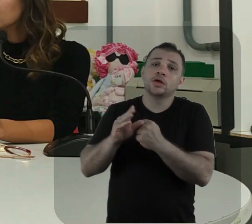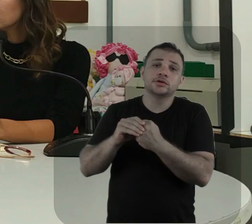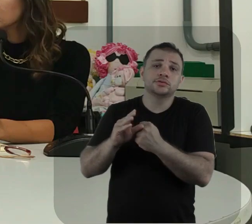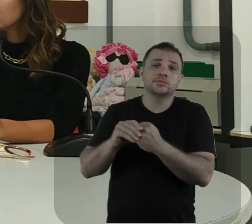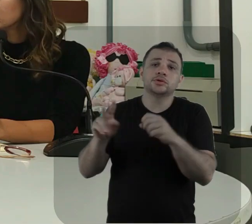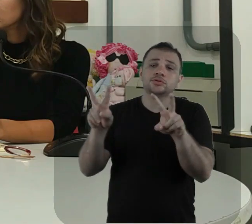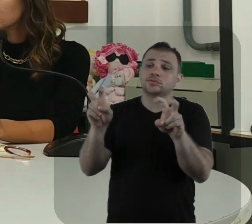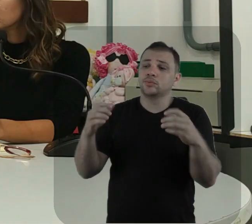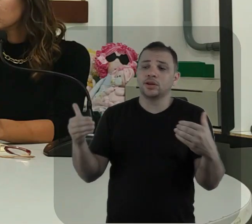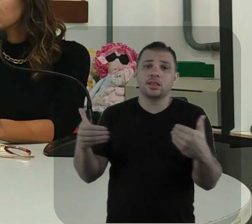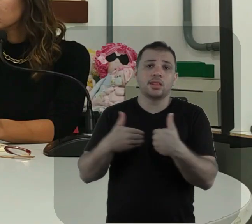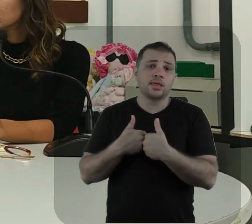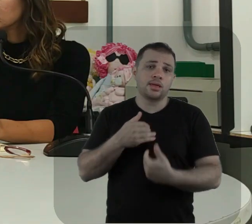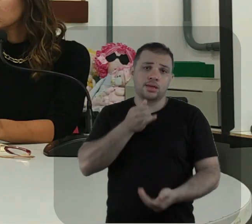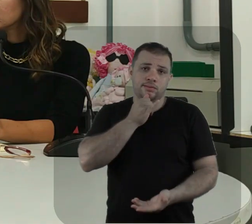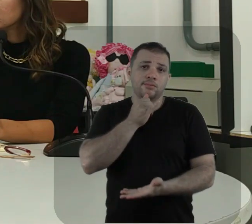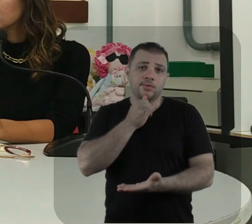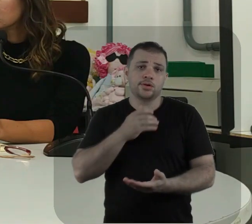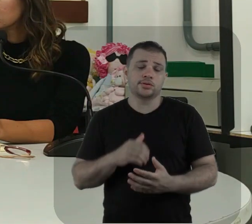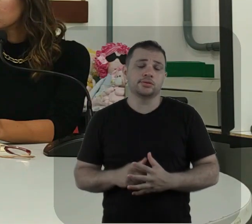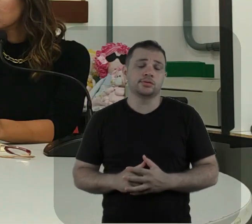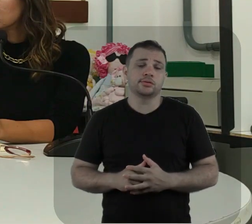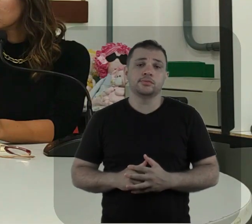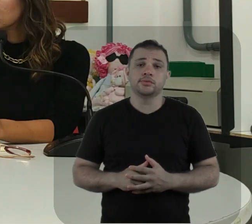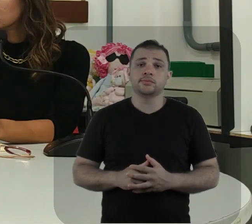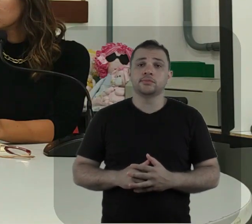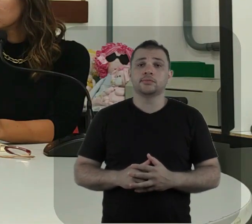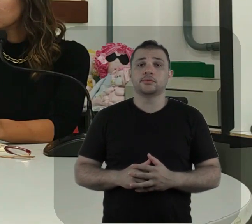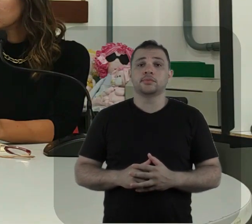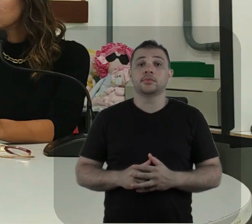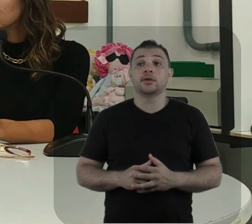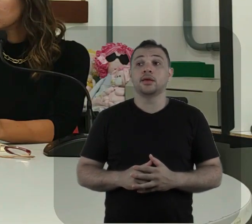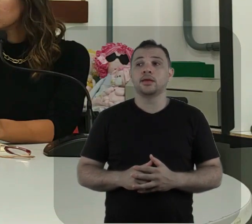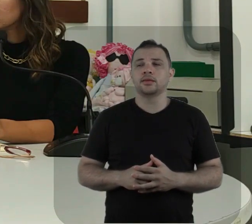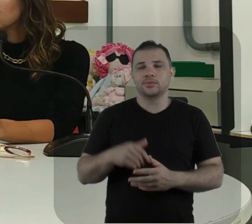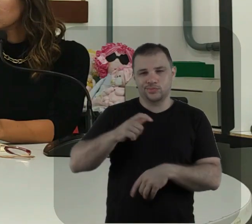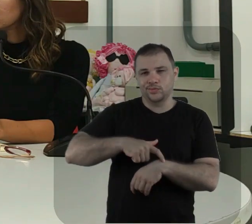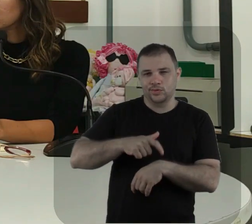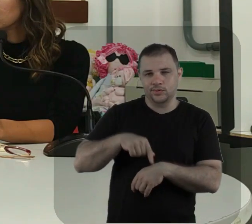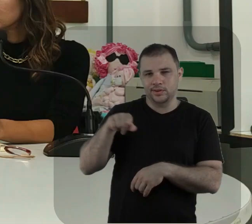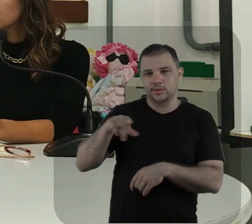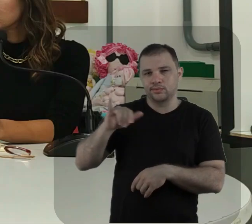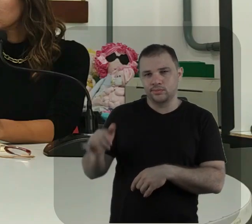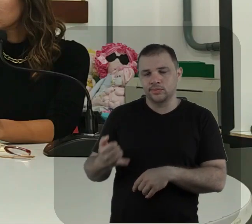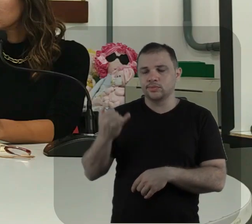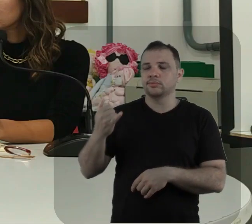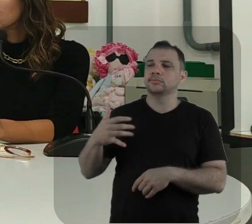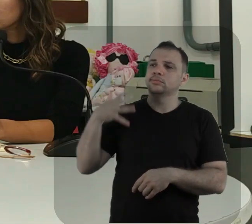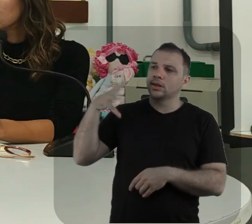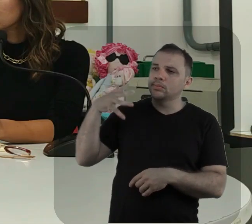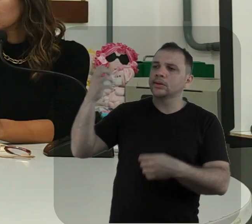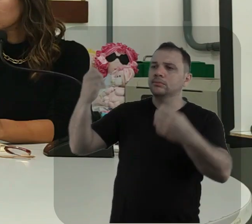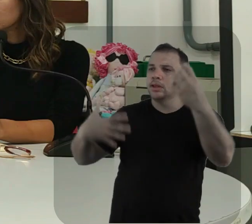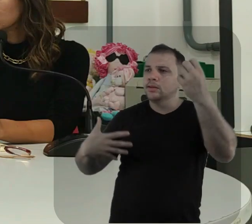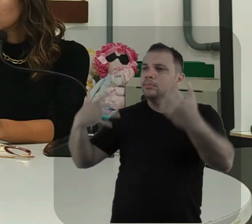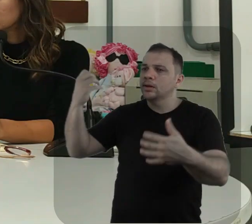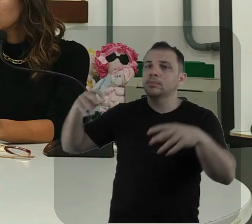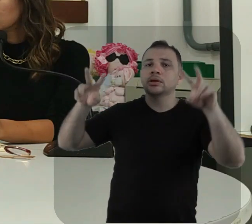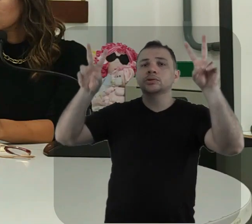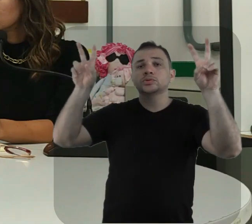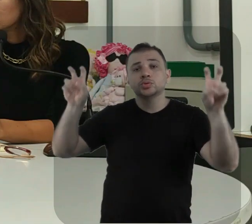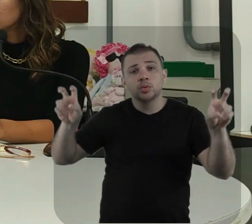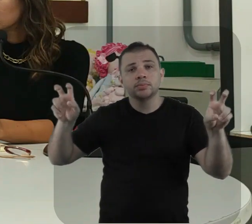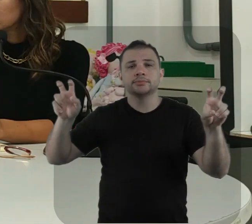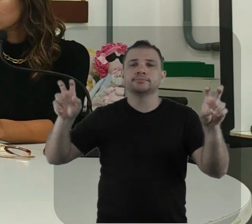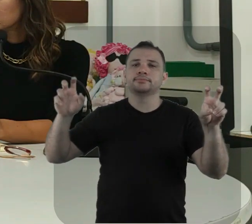entendimento em relação ao TEA, por exemplo. Foi um momento que eu trouxe também algumas reflexões a respeito e tentando ter